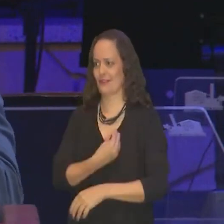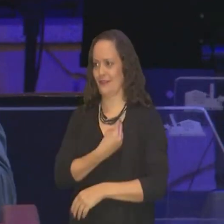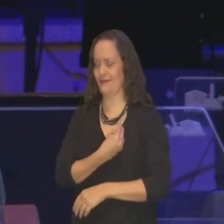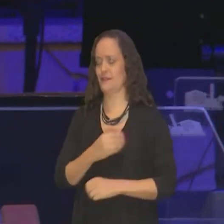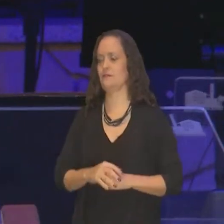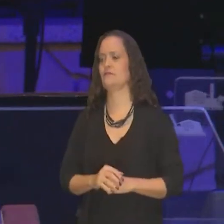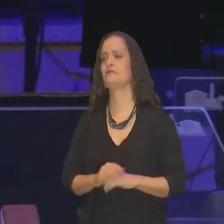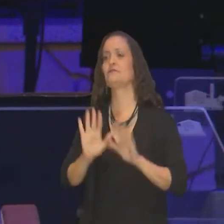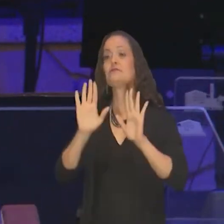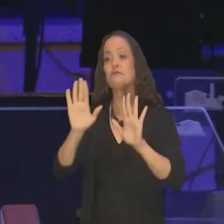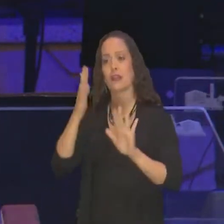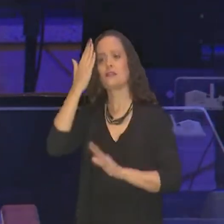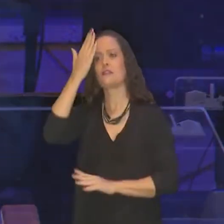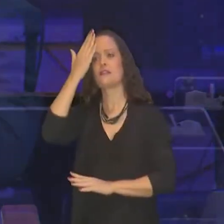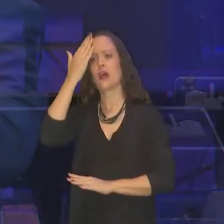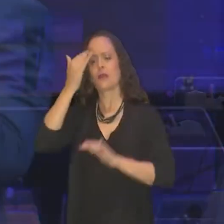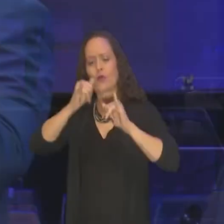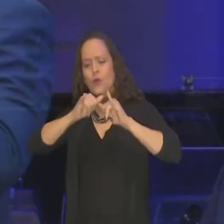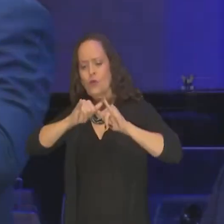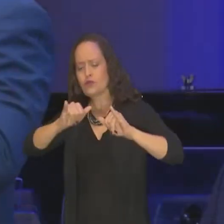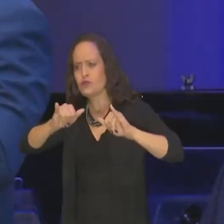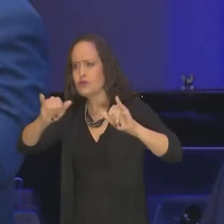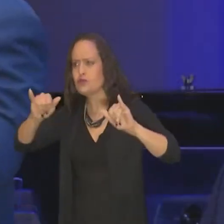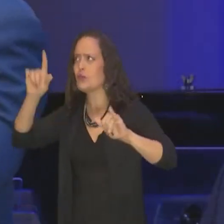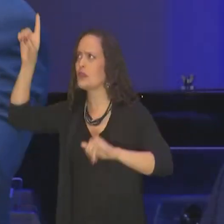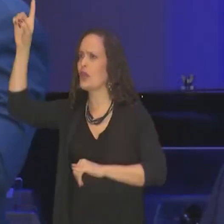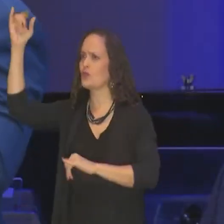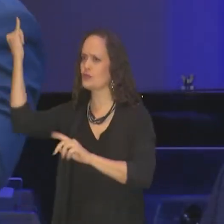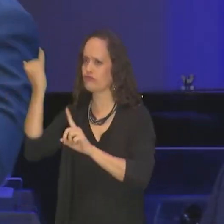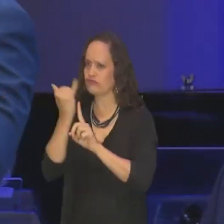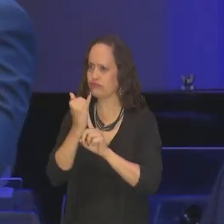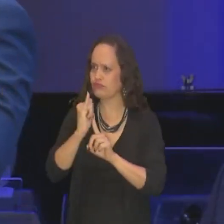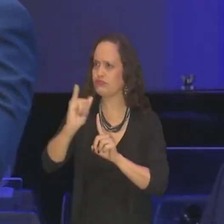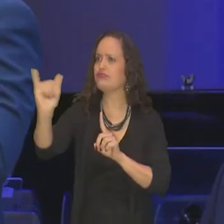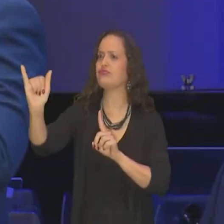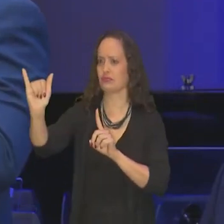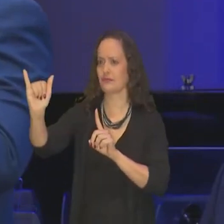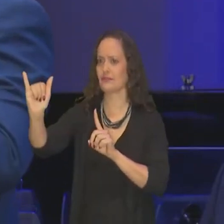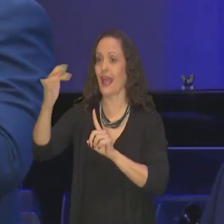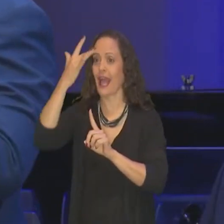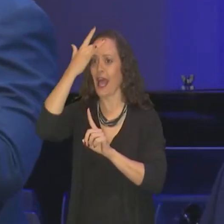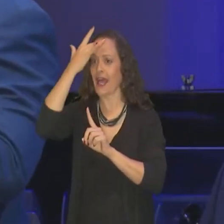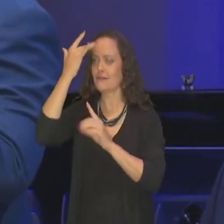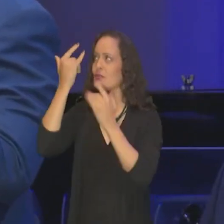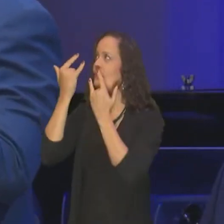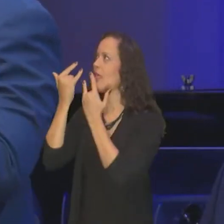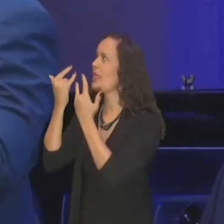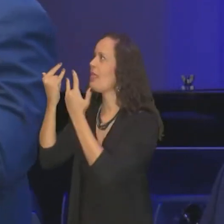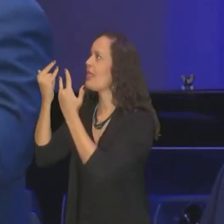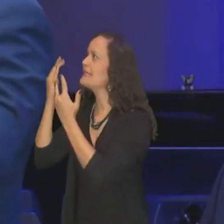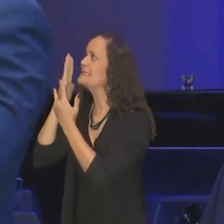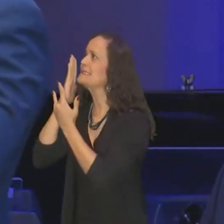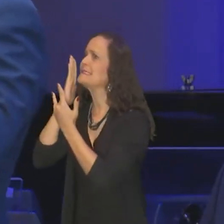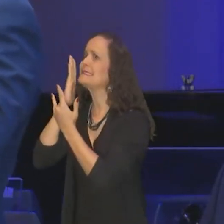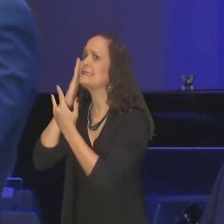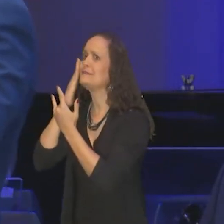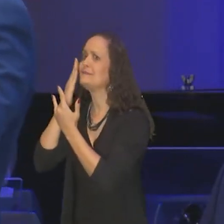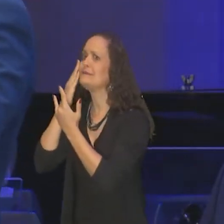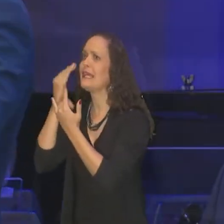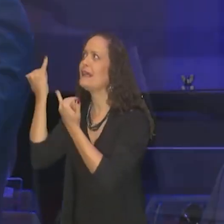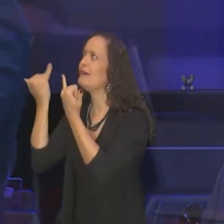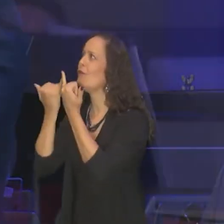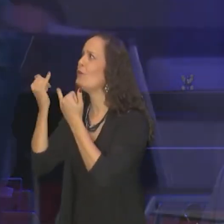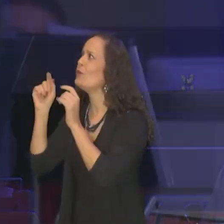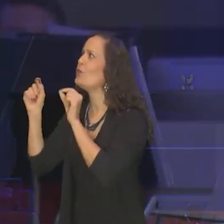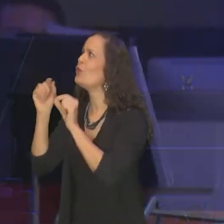as profecias, ou o assunto profecia, ele atrai muita gente. Pessoas que querem saber o